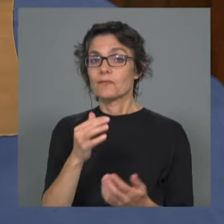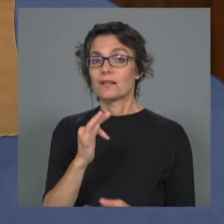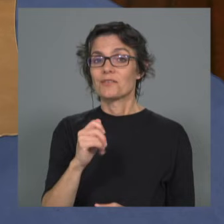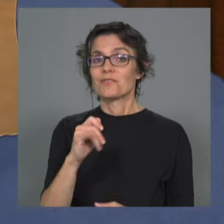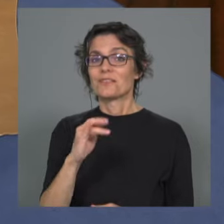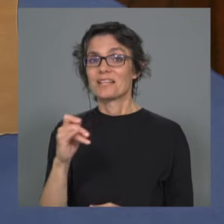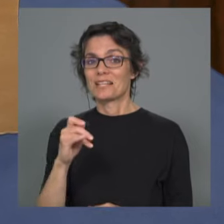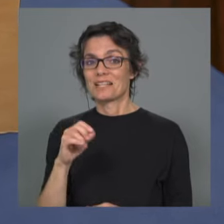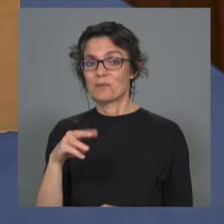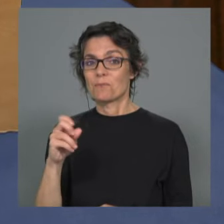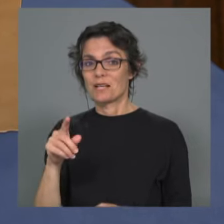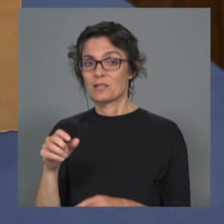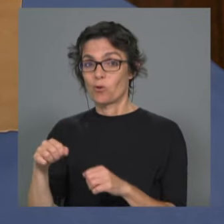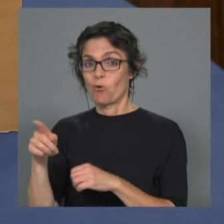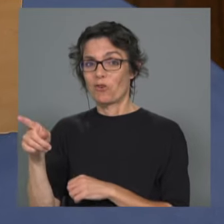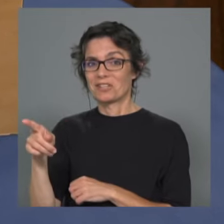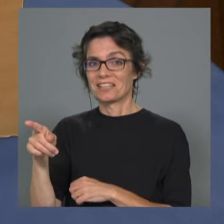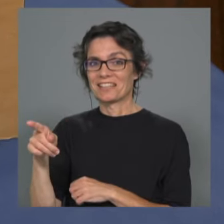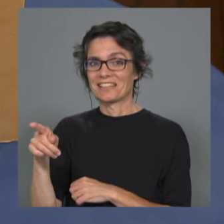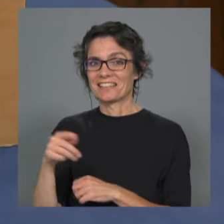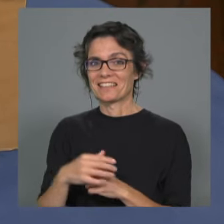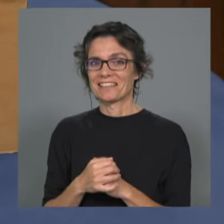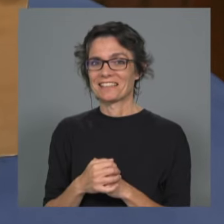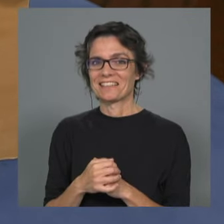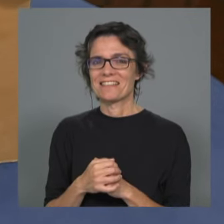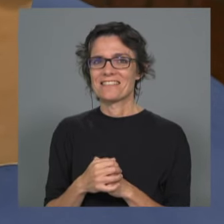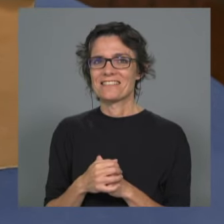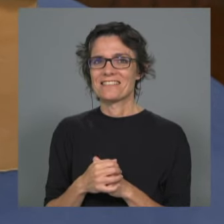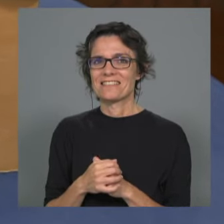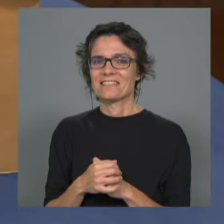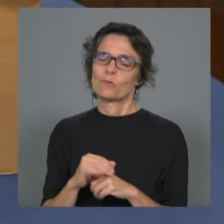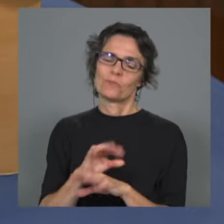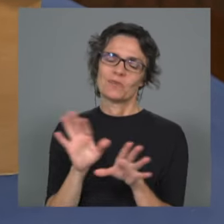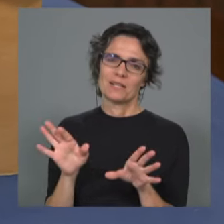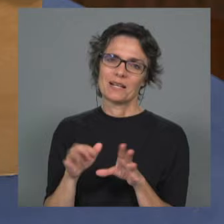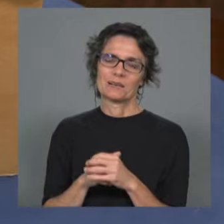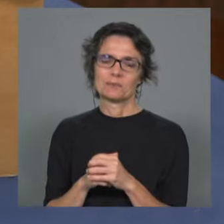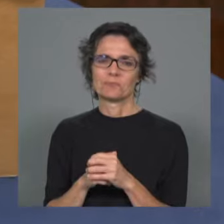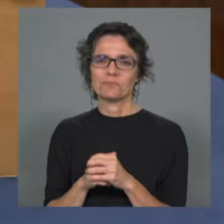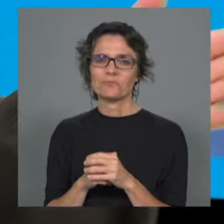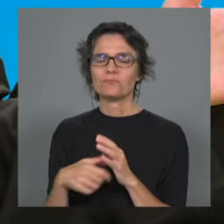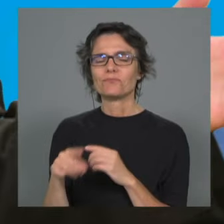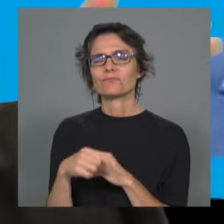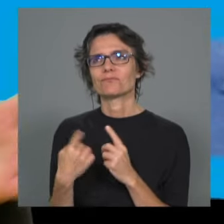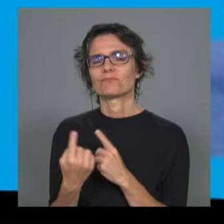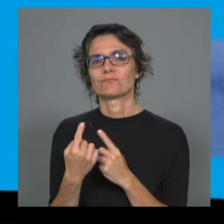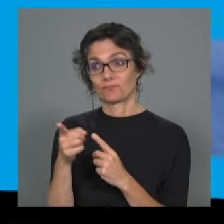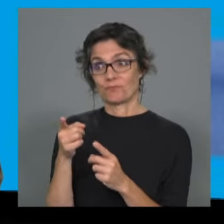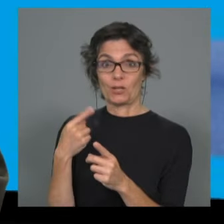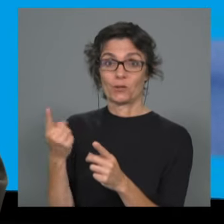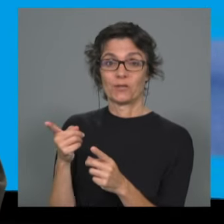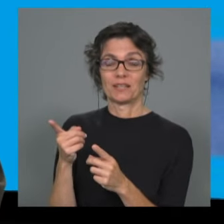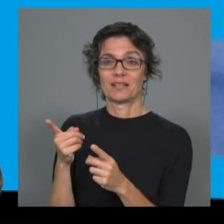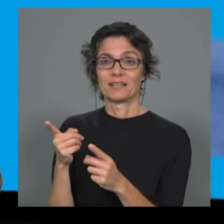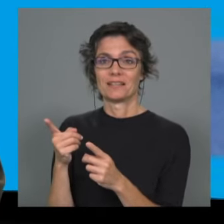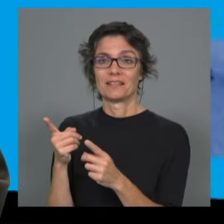alguém próximo, alguém com quem se partilha. Claro. Pronto, nós às vezes temos uma imagem, eu e o Sérgio, é